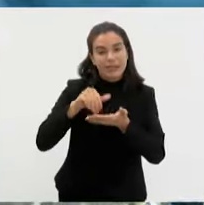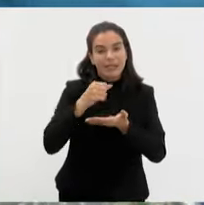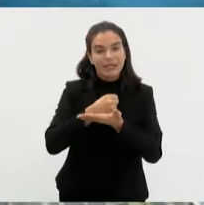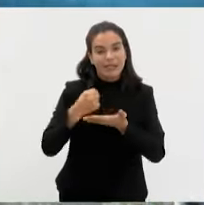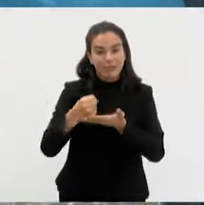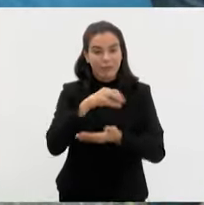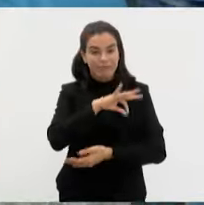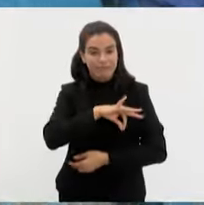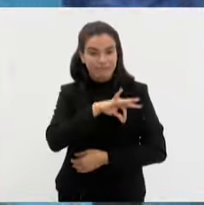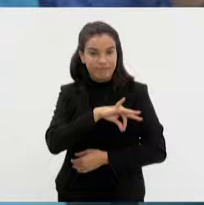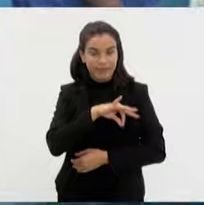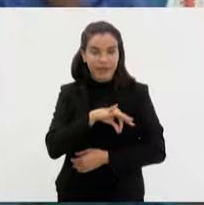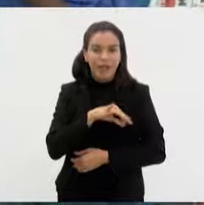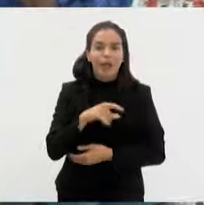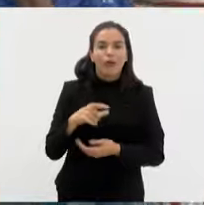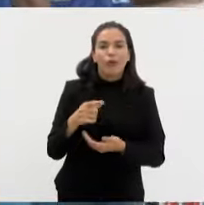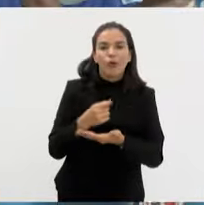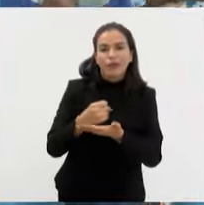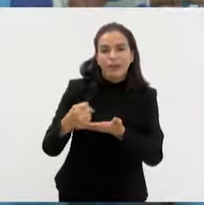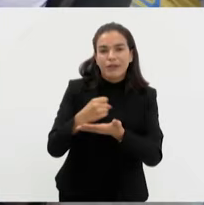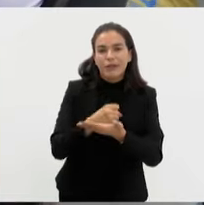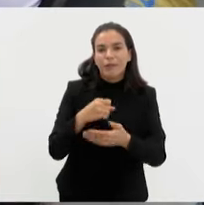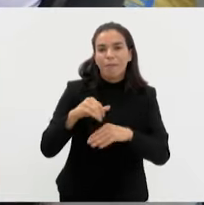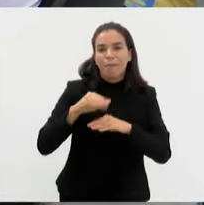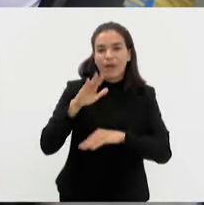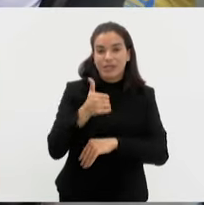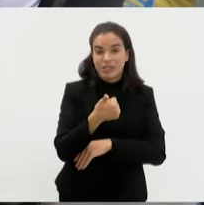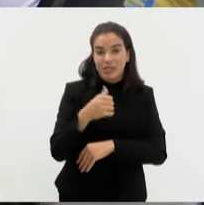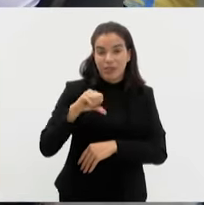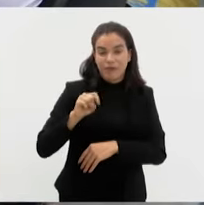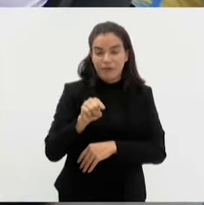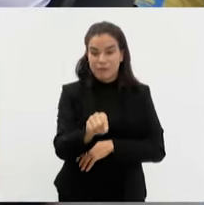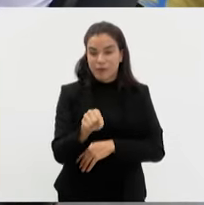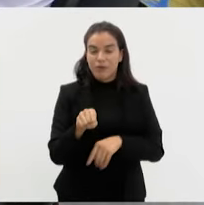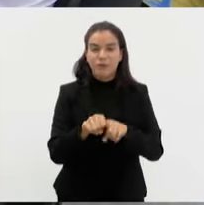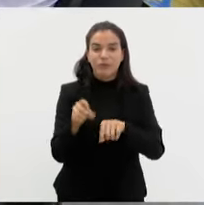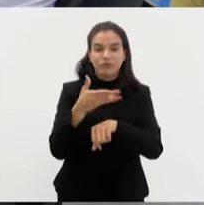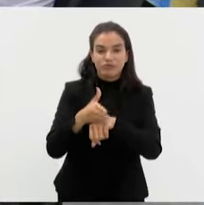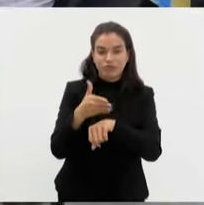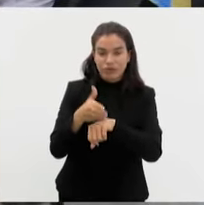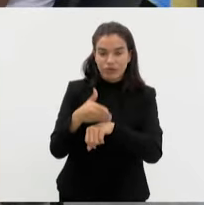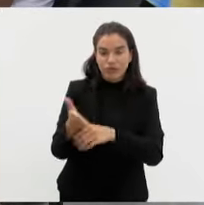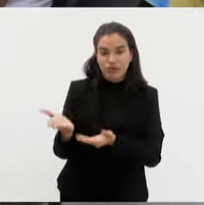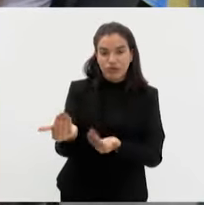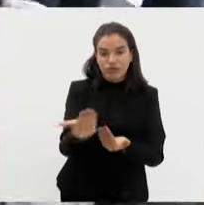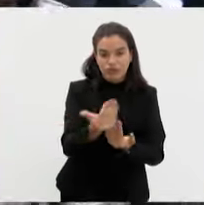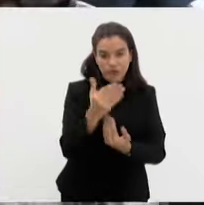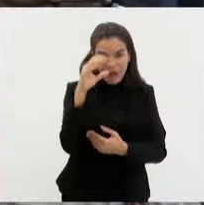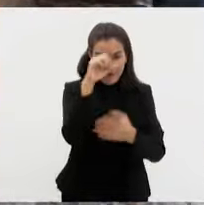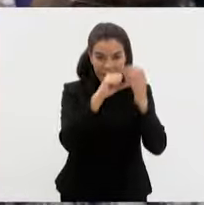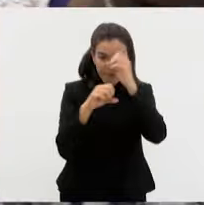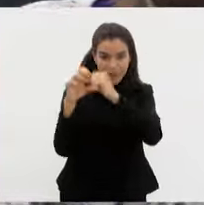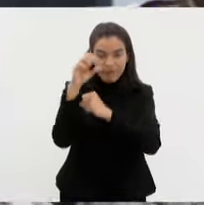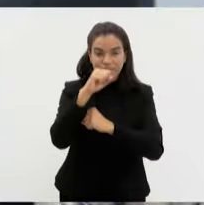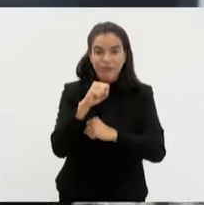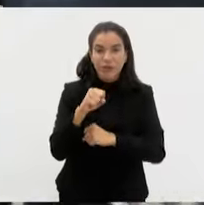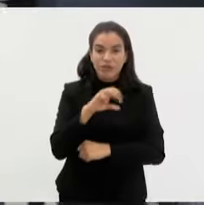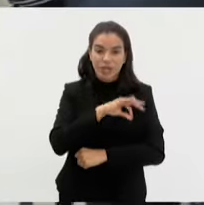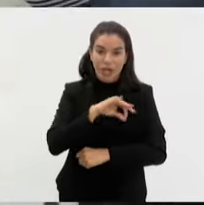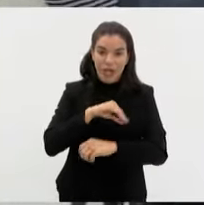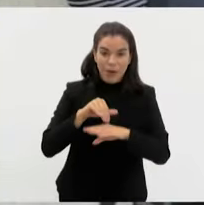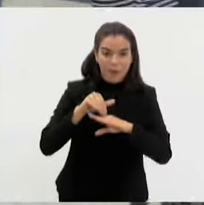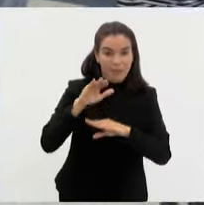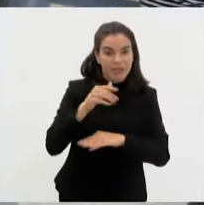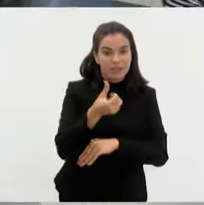Renda está oferecendo mais de 4 mil vagas de empregos formais, estágios e jovem aprendiz no Rio de Janeiro. Os maiores salários, de